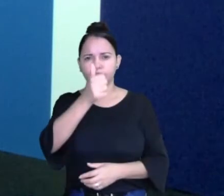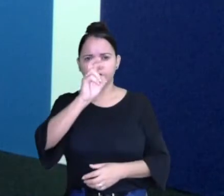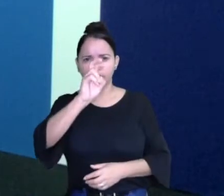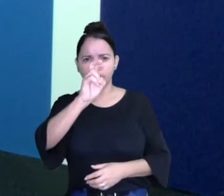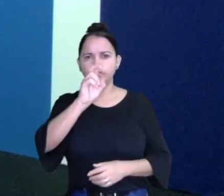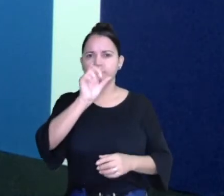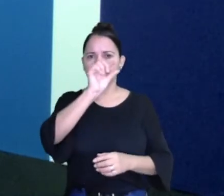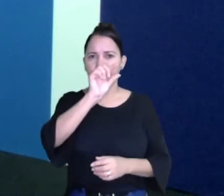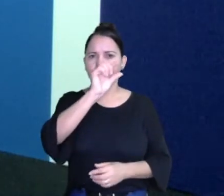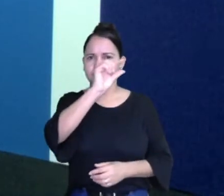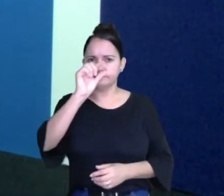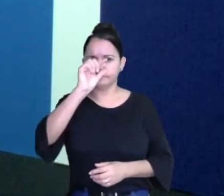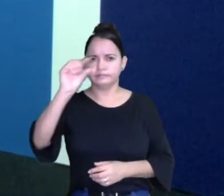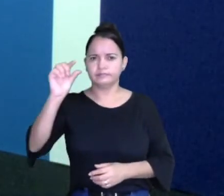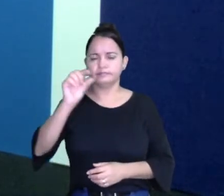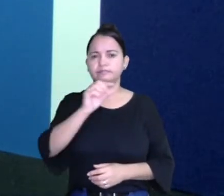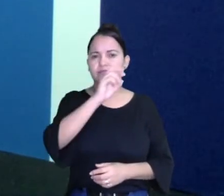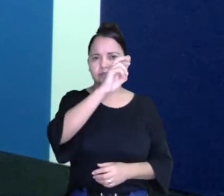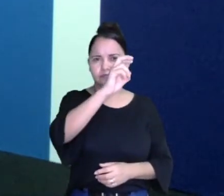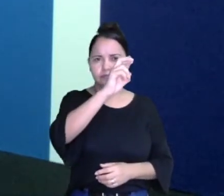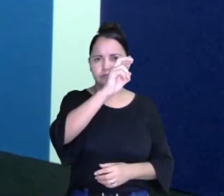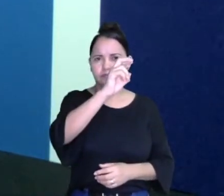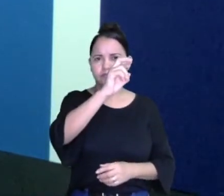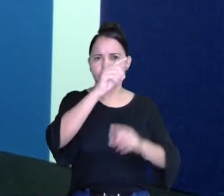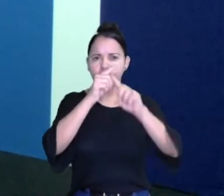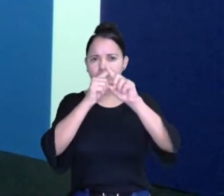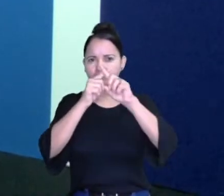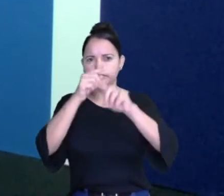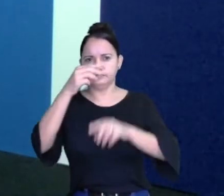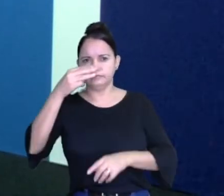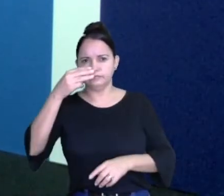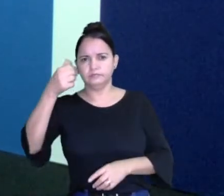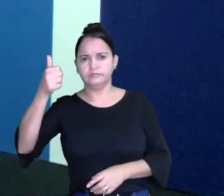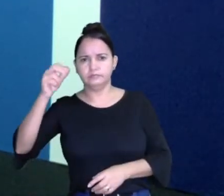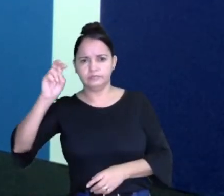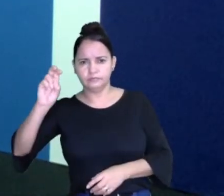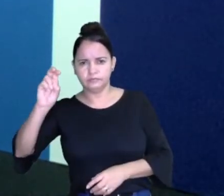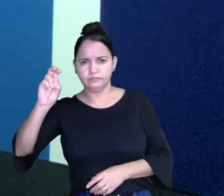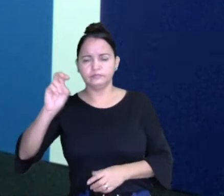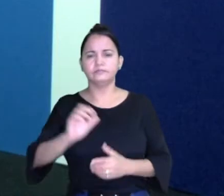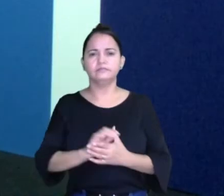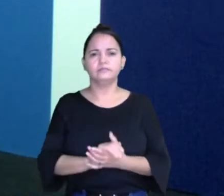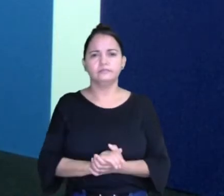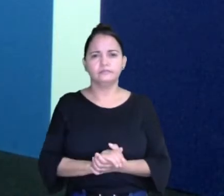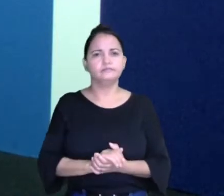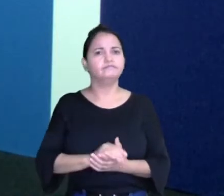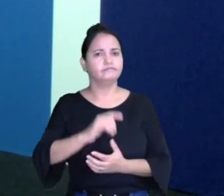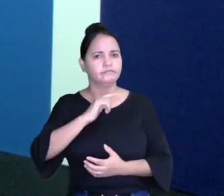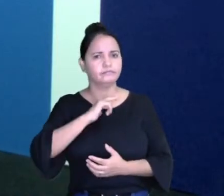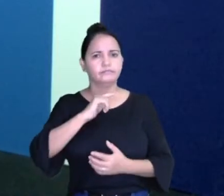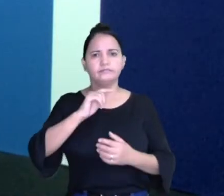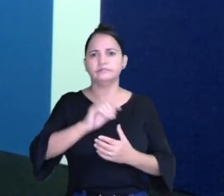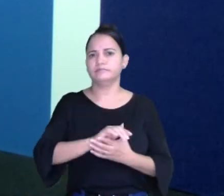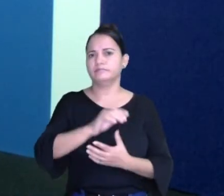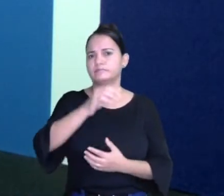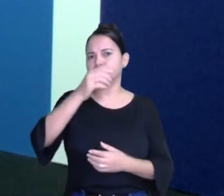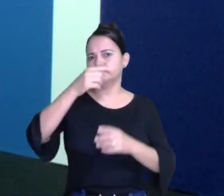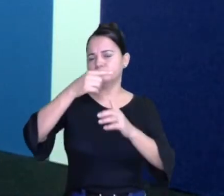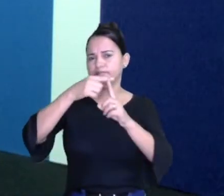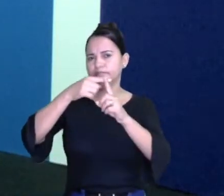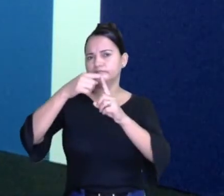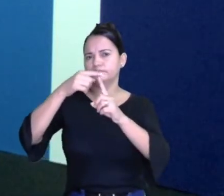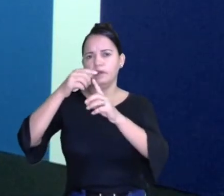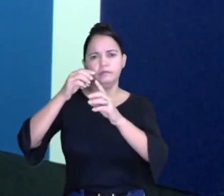quadradinhos aqui, né? 5 vezes 3, 15. Então, 3 mais 3, 6, mais 3, 9, mais 3, 12, mais 3,